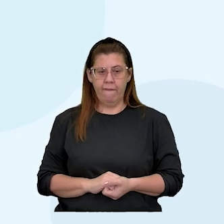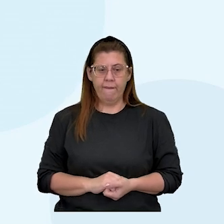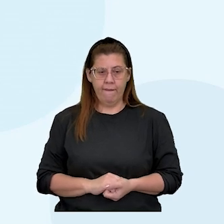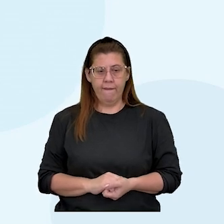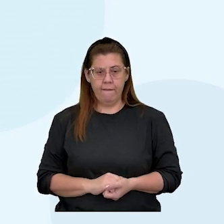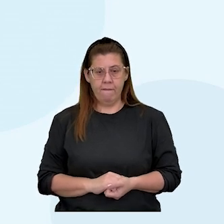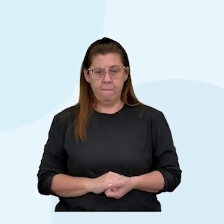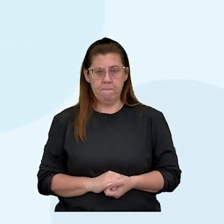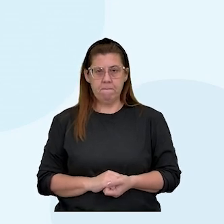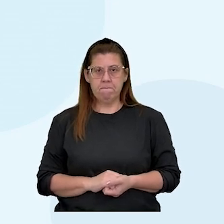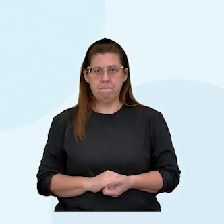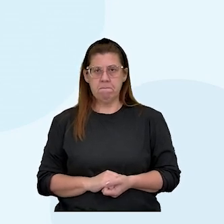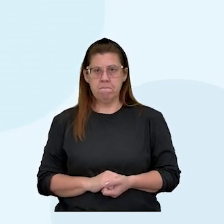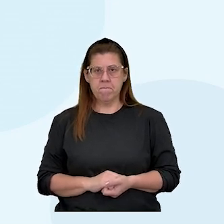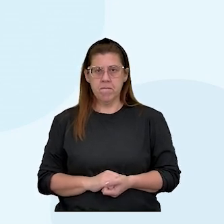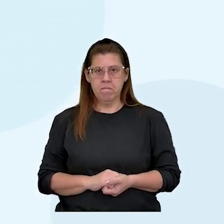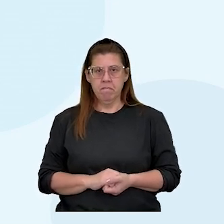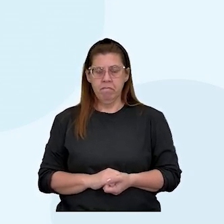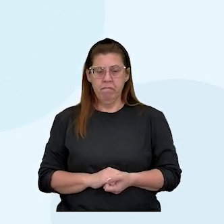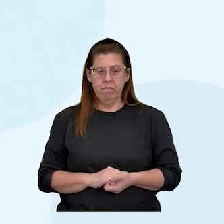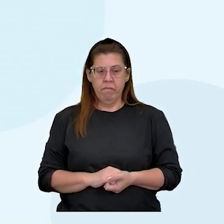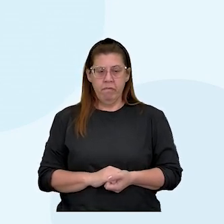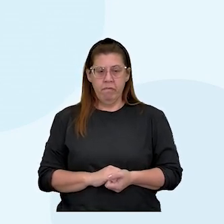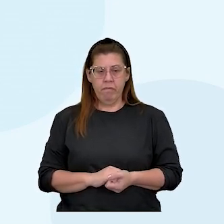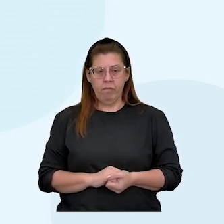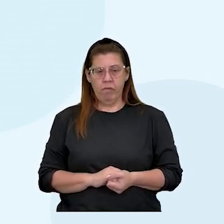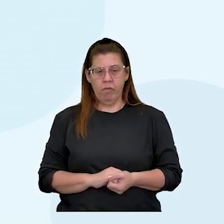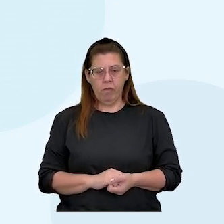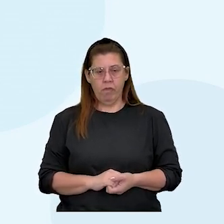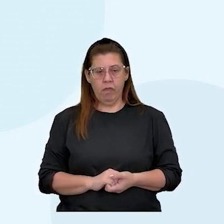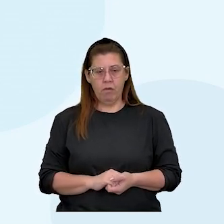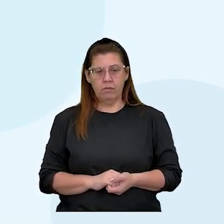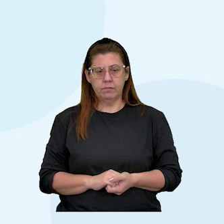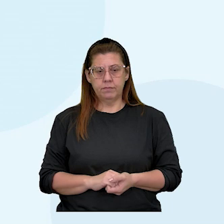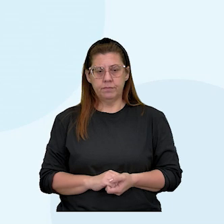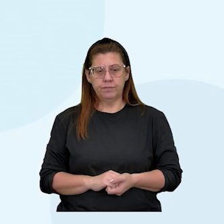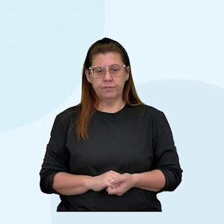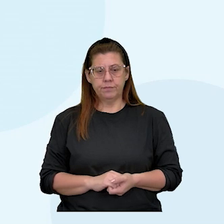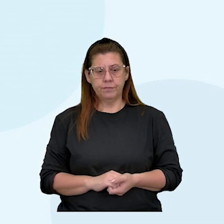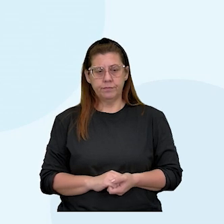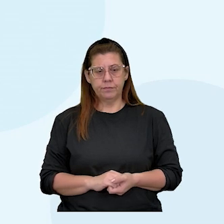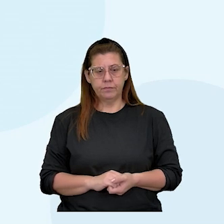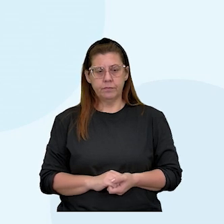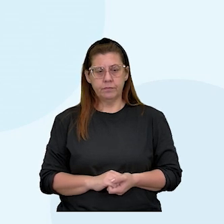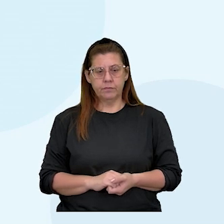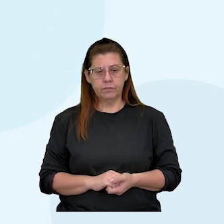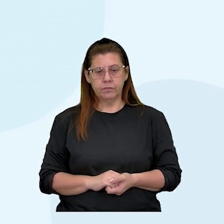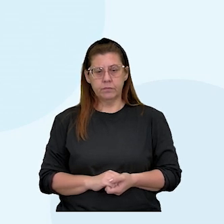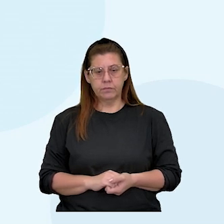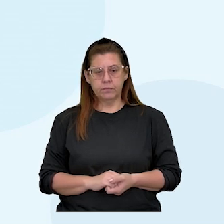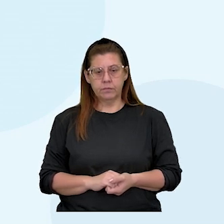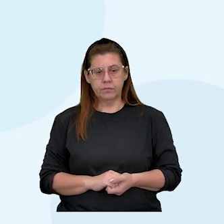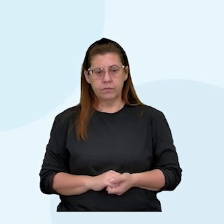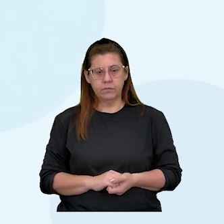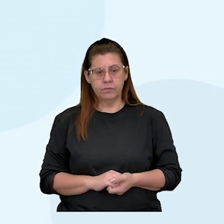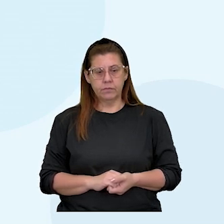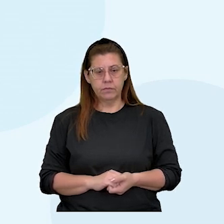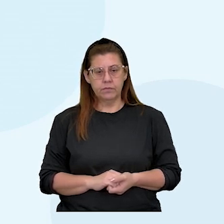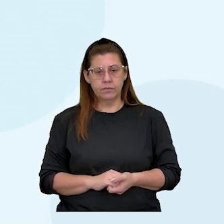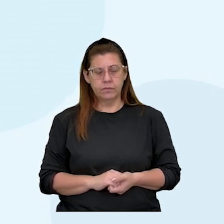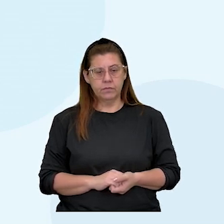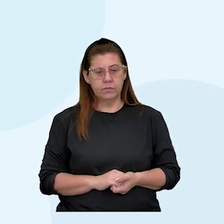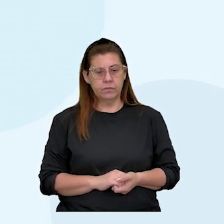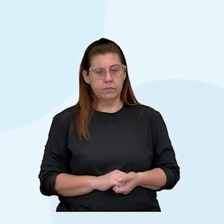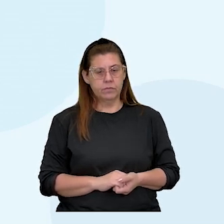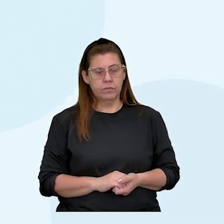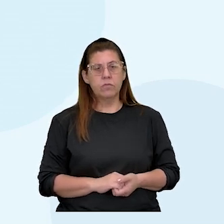várias músicas com I was born. Legal. Então, aqui, vamos colocar essa aqui que é diferente aqui, ó. Where did